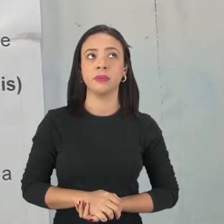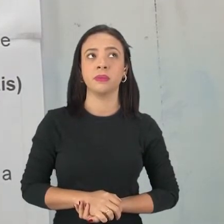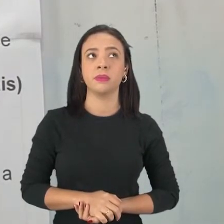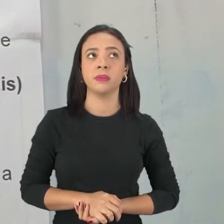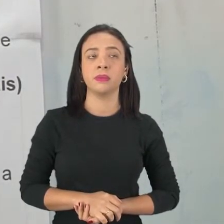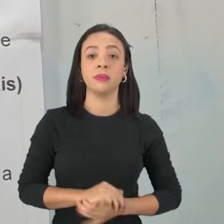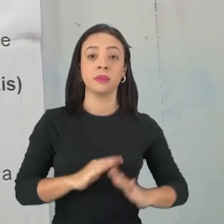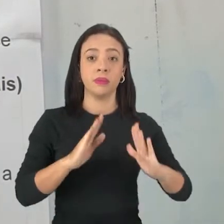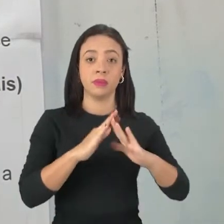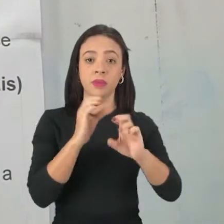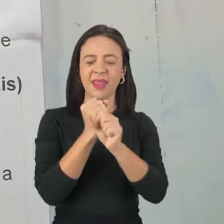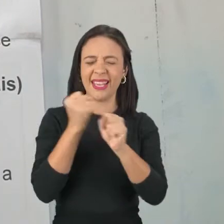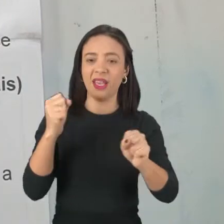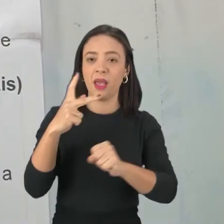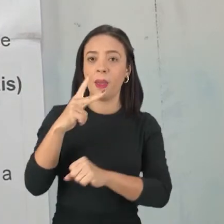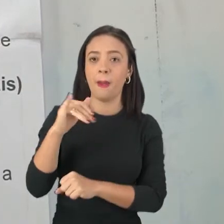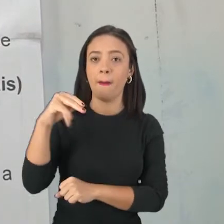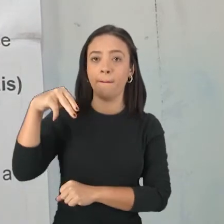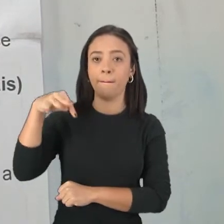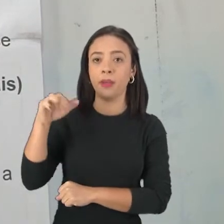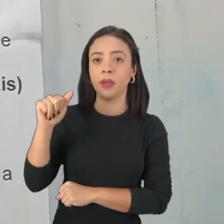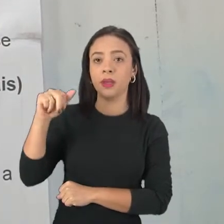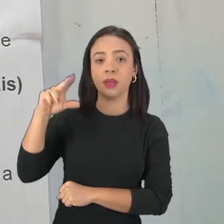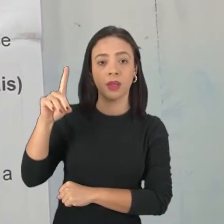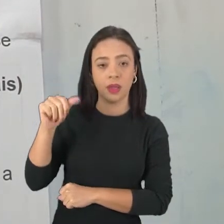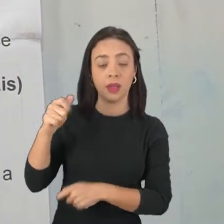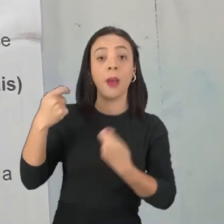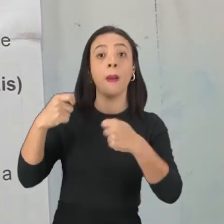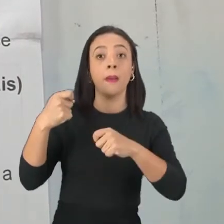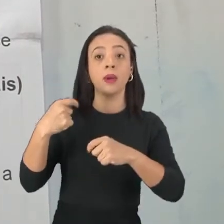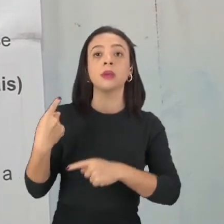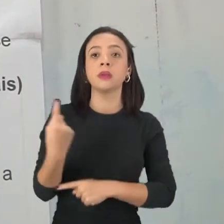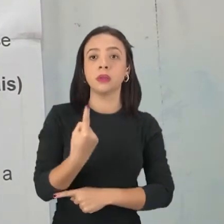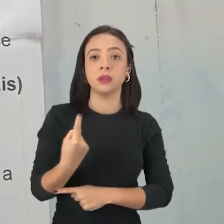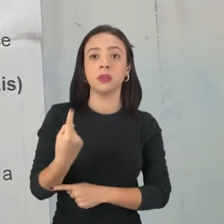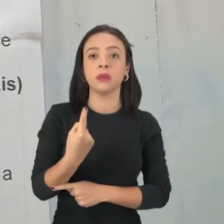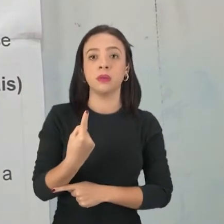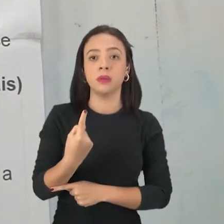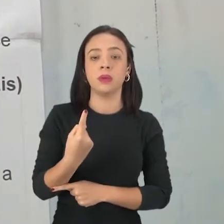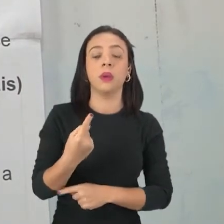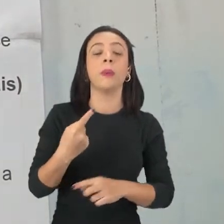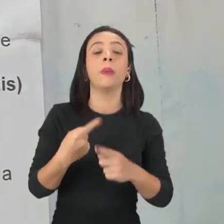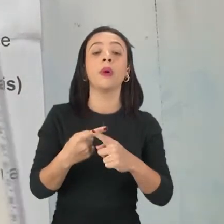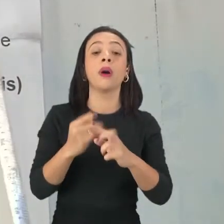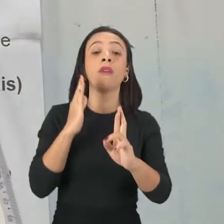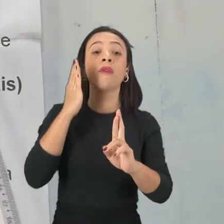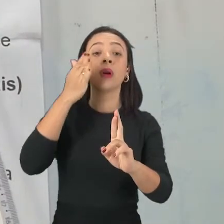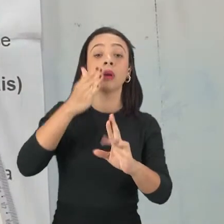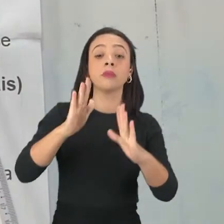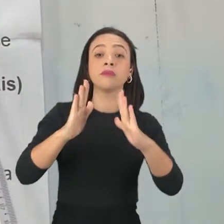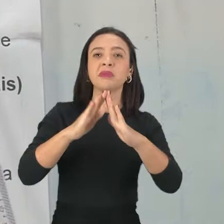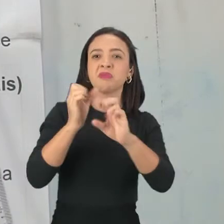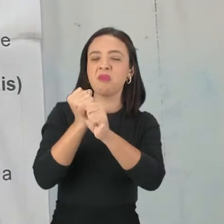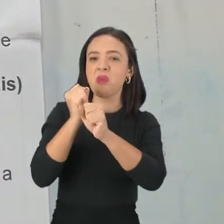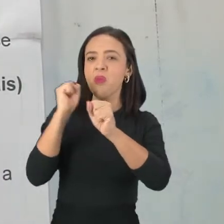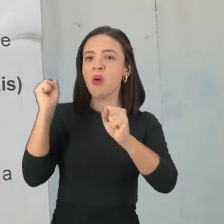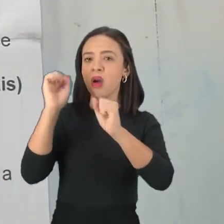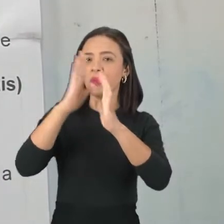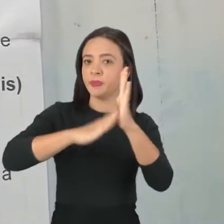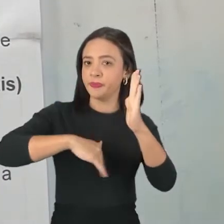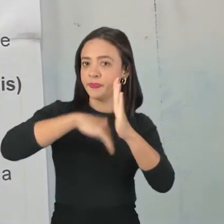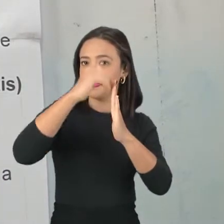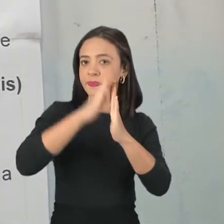Oi Casa Grande pintada tinha que estar no singular Assim como casa grande que ela se refere a cada grande o tecido pintado